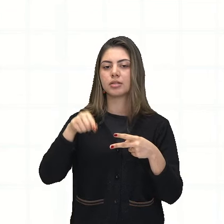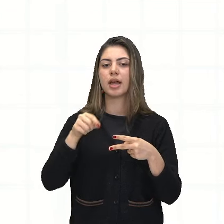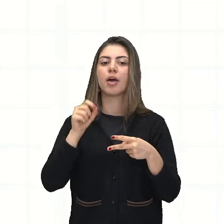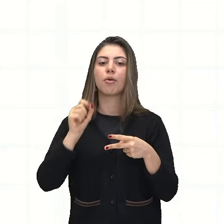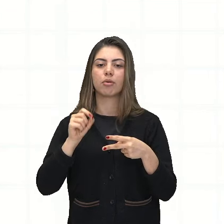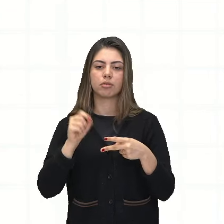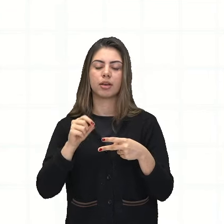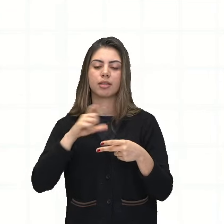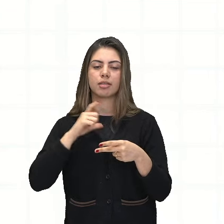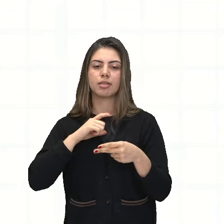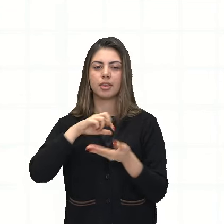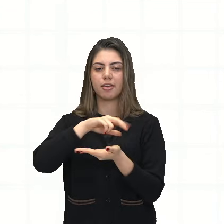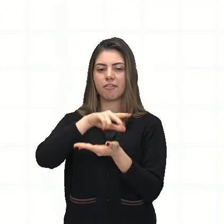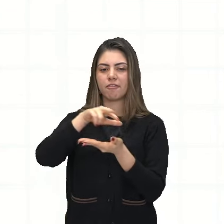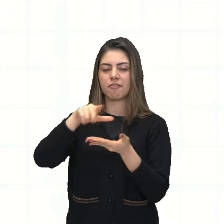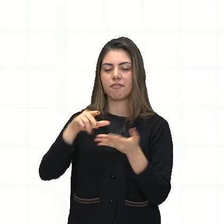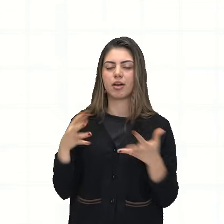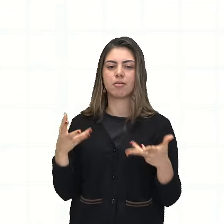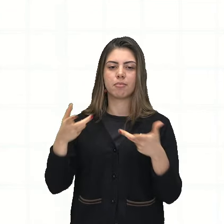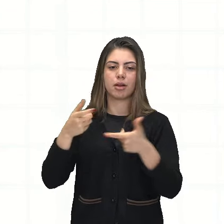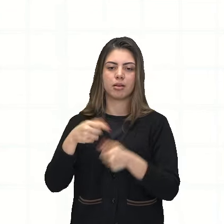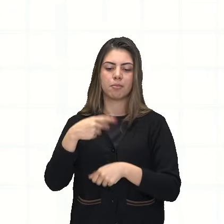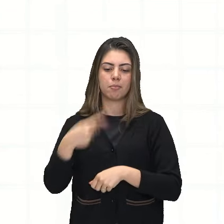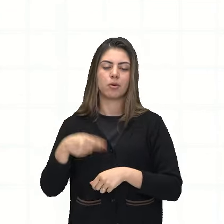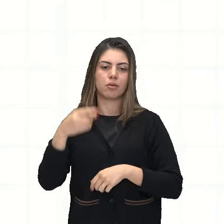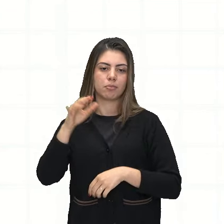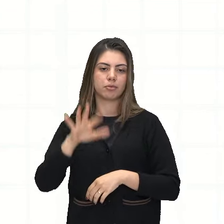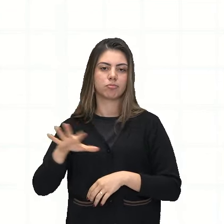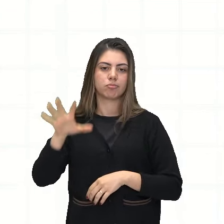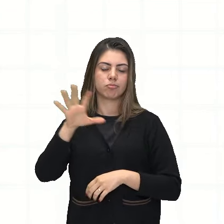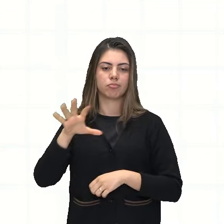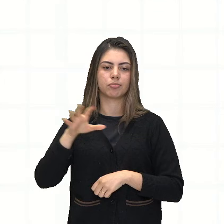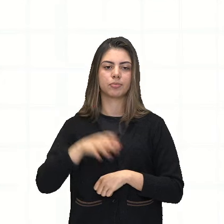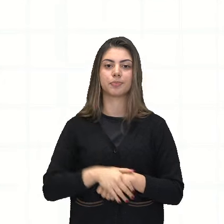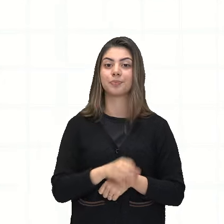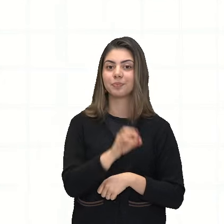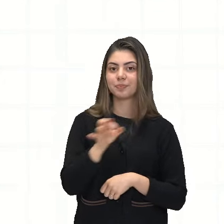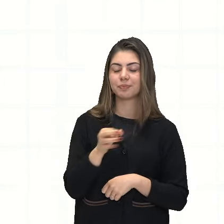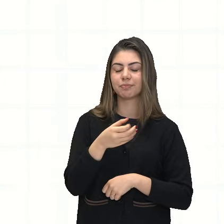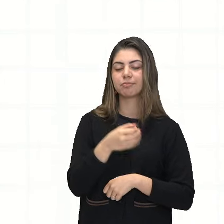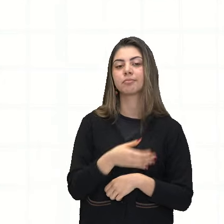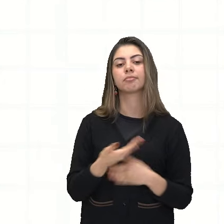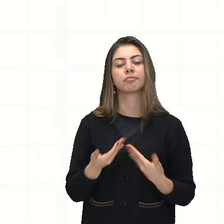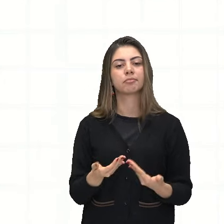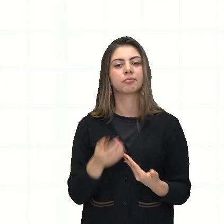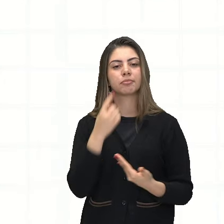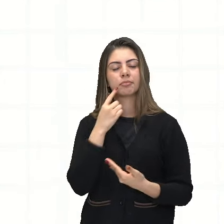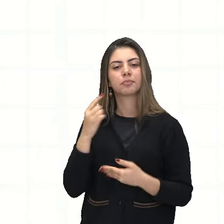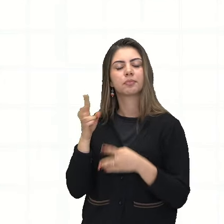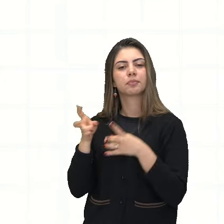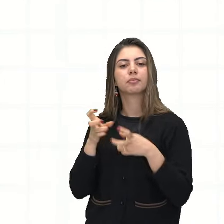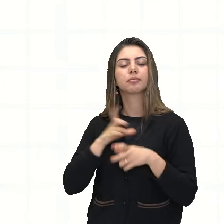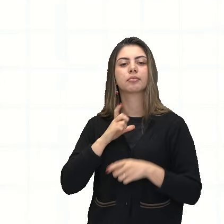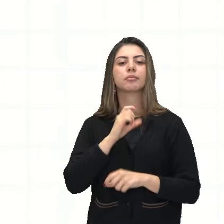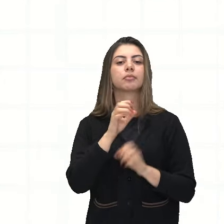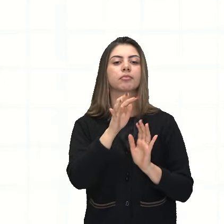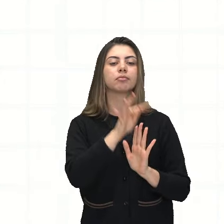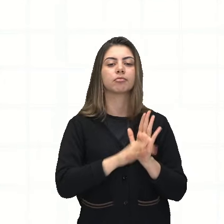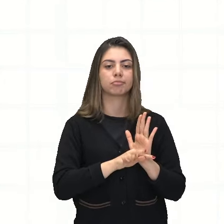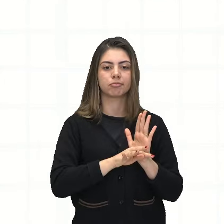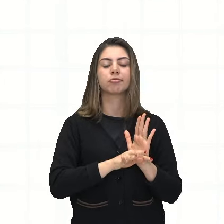exemplifica a diversidade e a riqueza gastronômica da região. Certo? Então, nós temos um texto aí